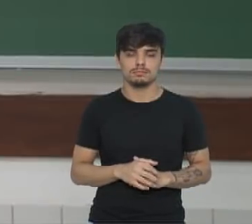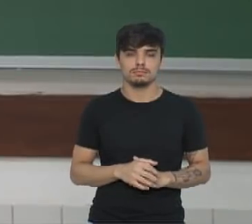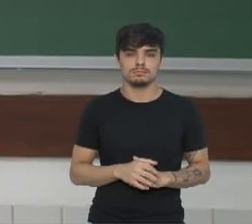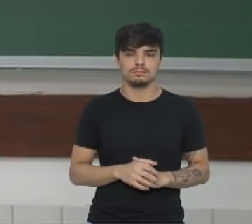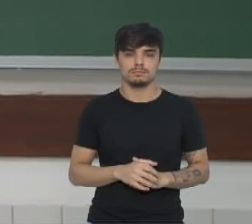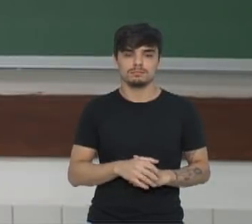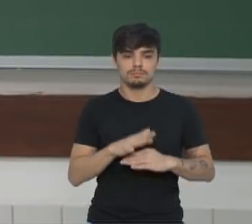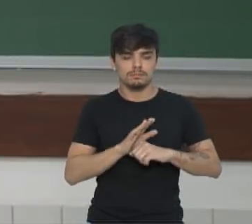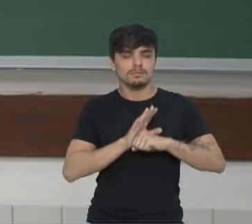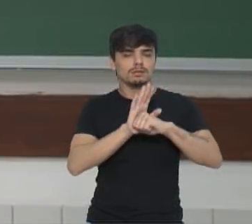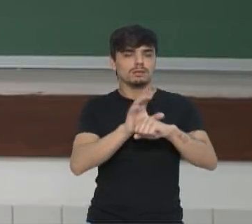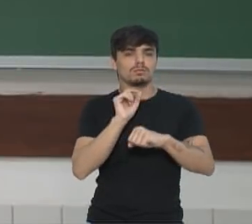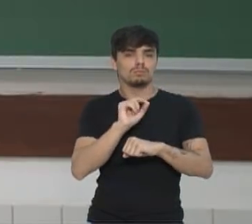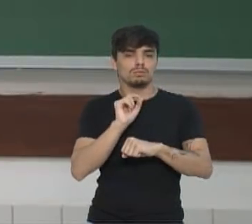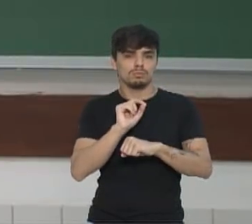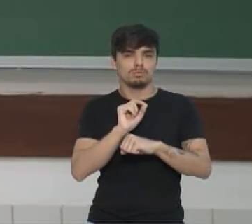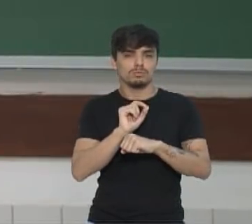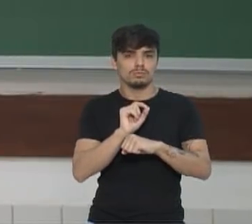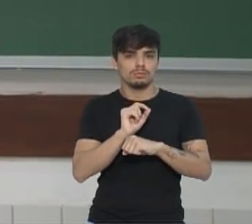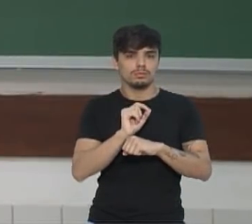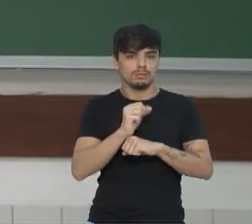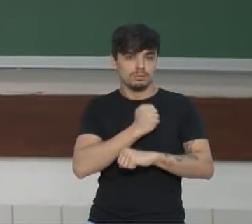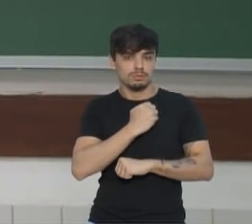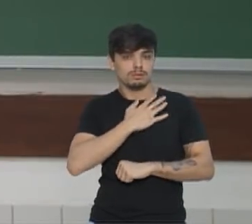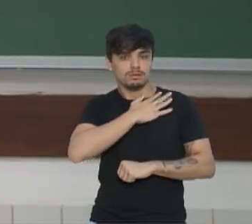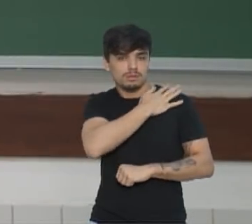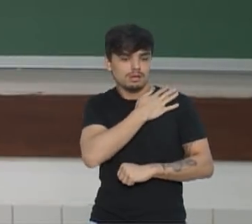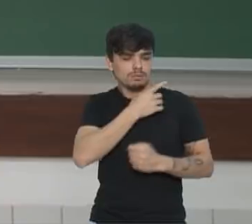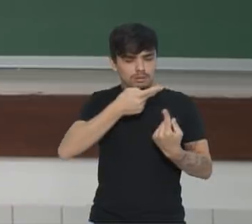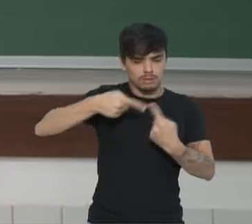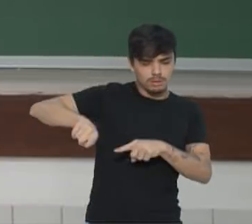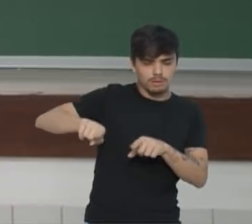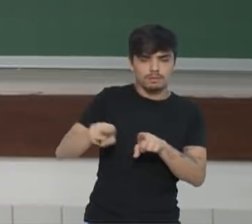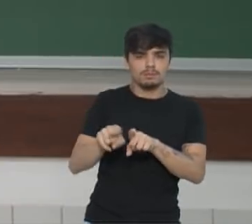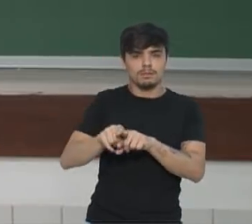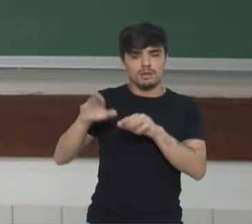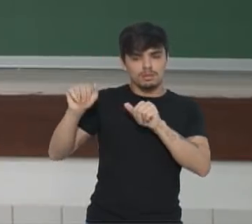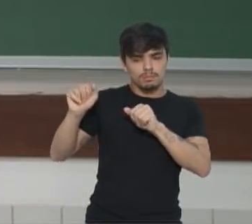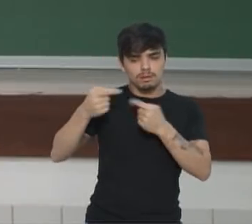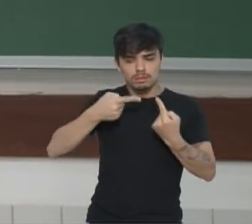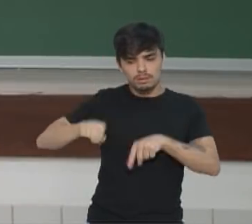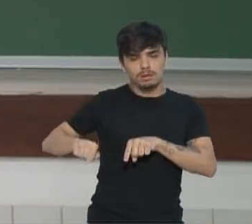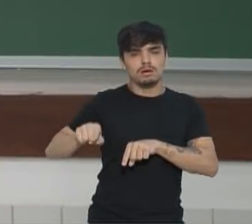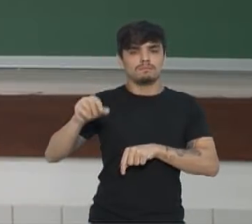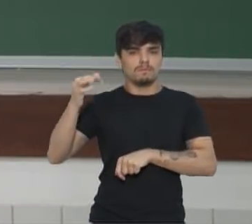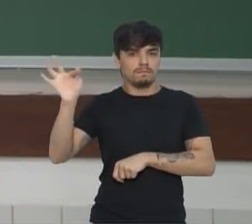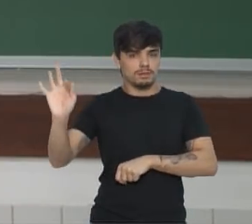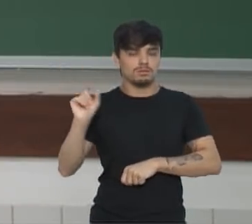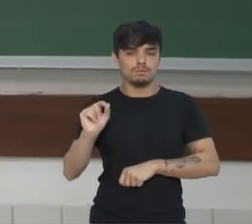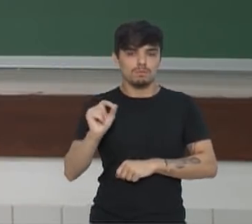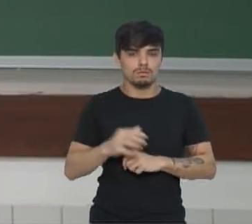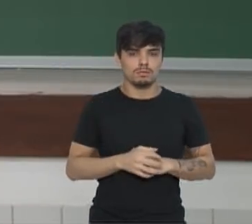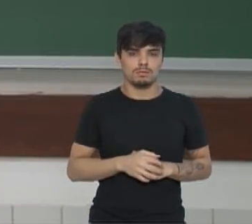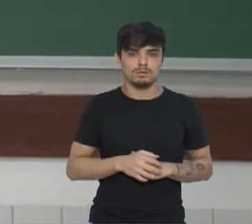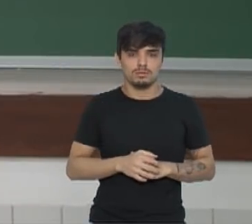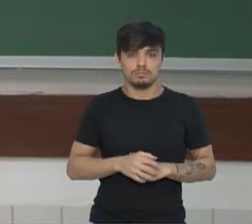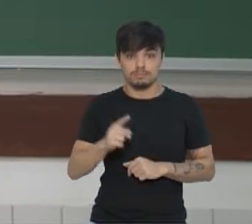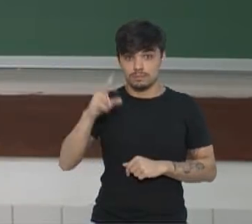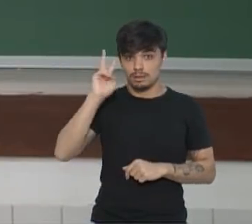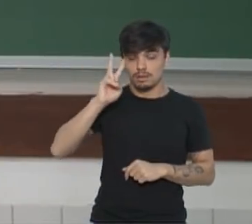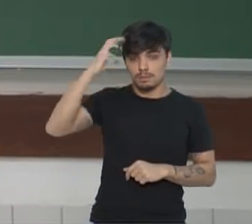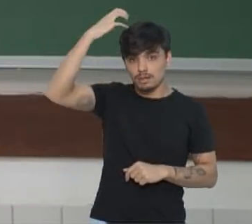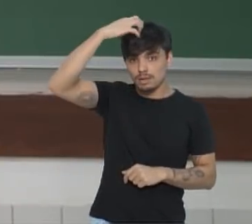exércitos austríacos, prussos, que atacavam ainda, e espanhol, que também atacava a França nesse momento, lembre-se que esses reis